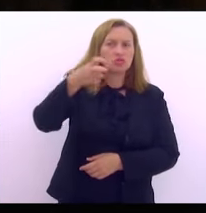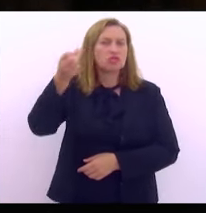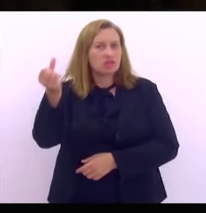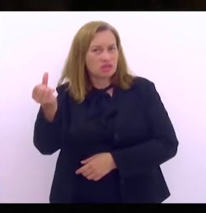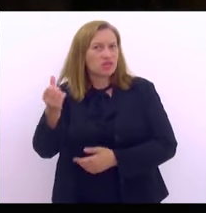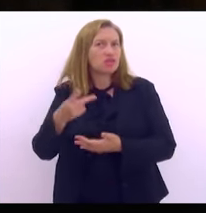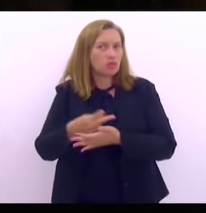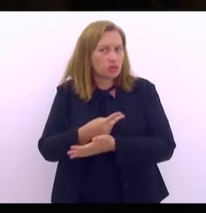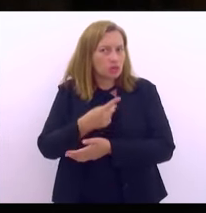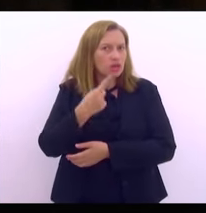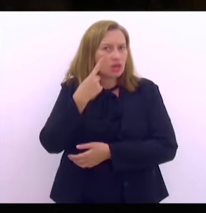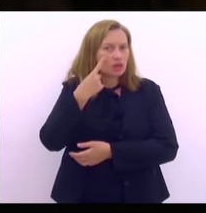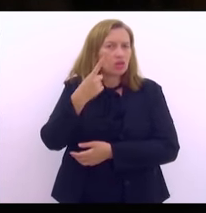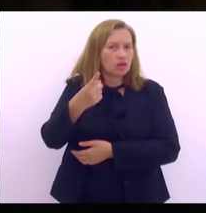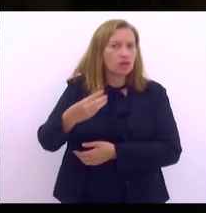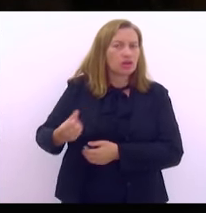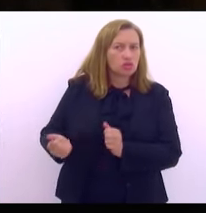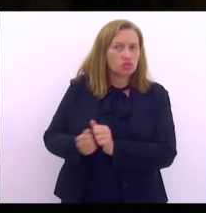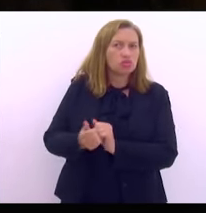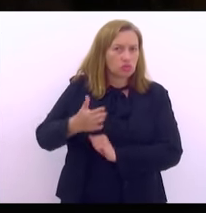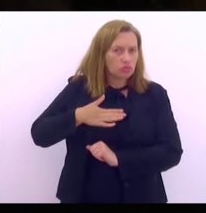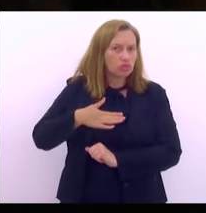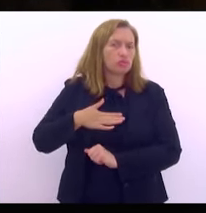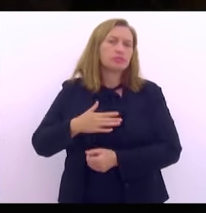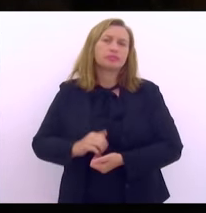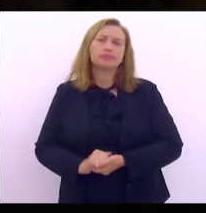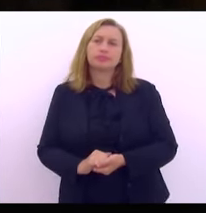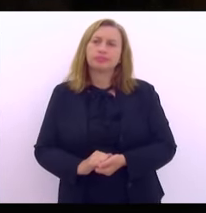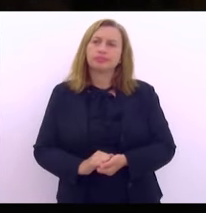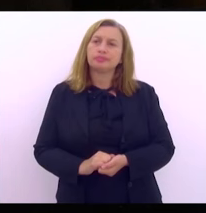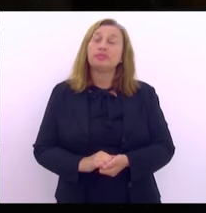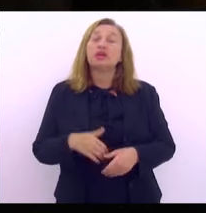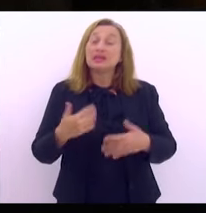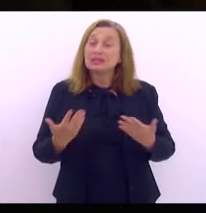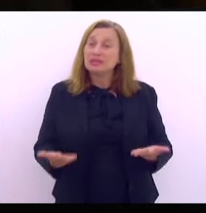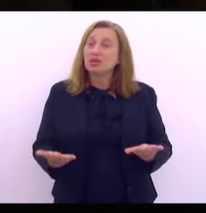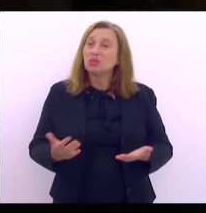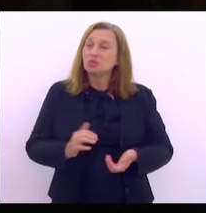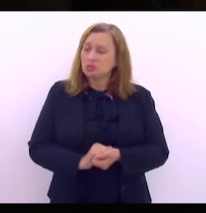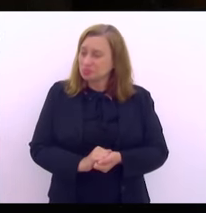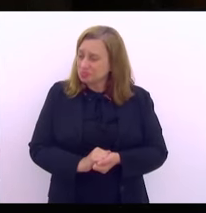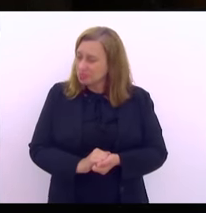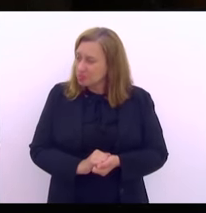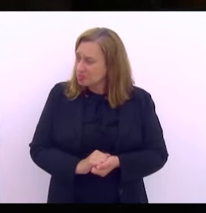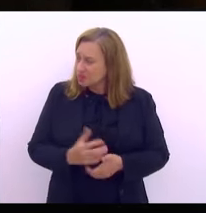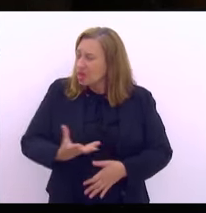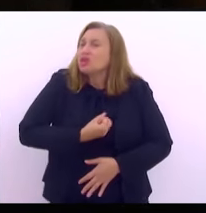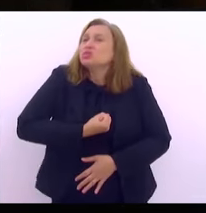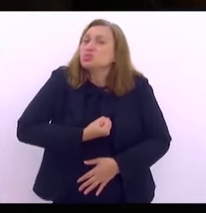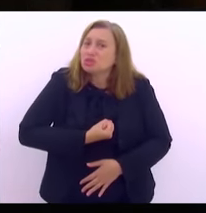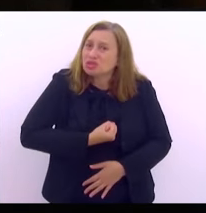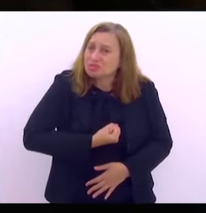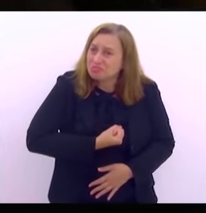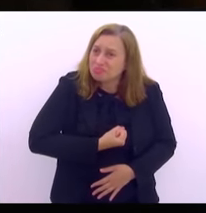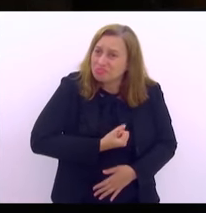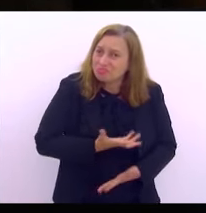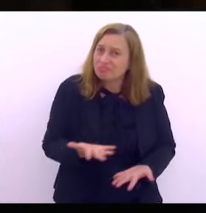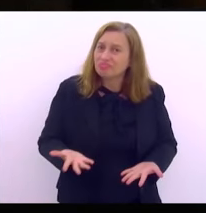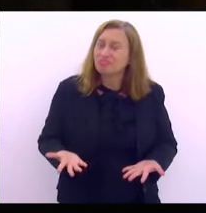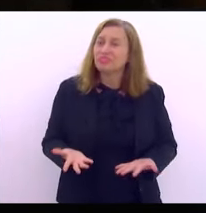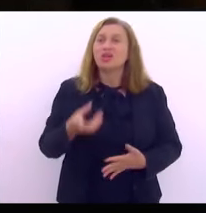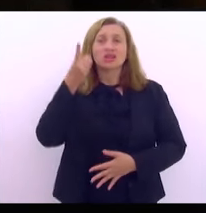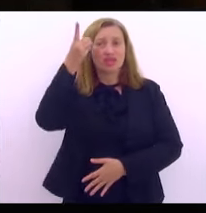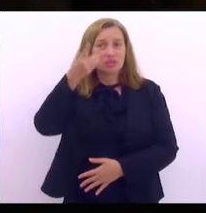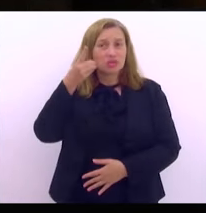2016. A senhora estava aqui junto conosco. Então, isso me assusta.